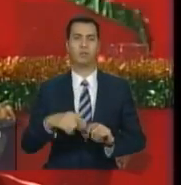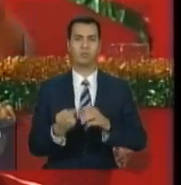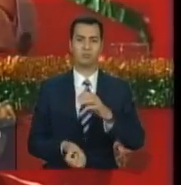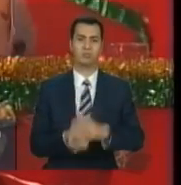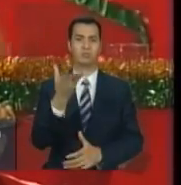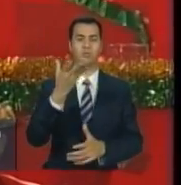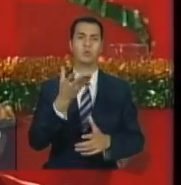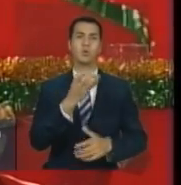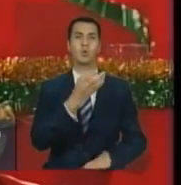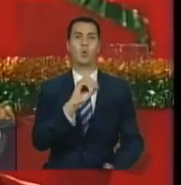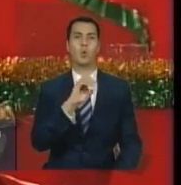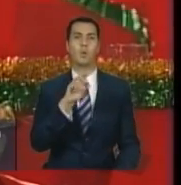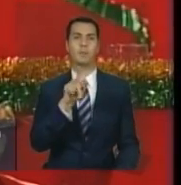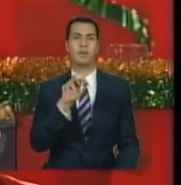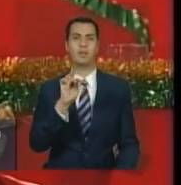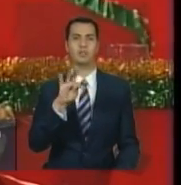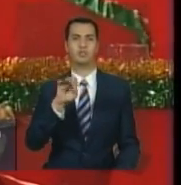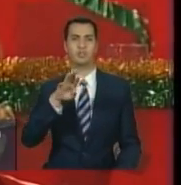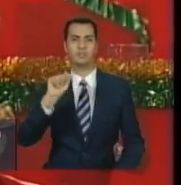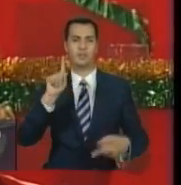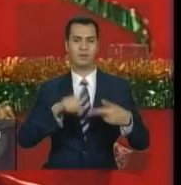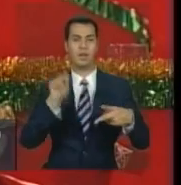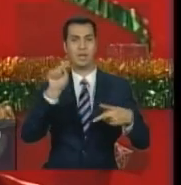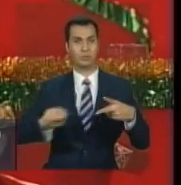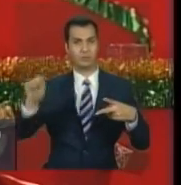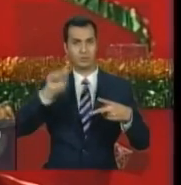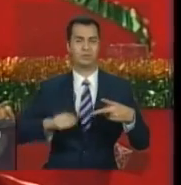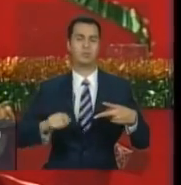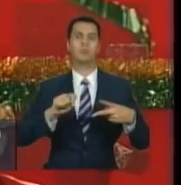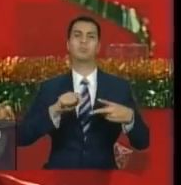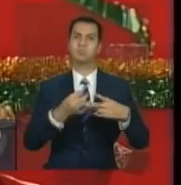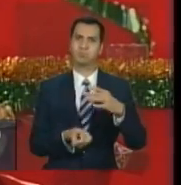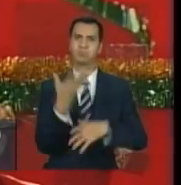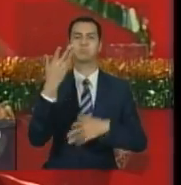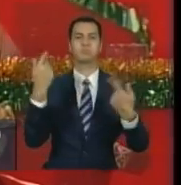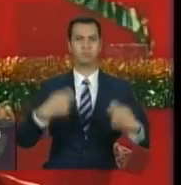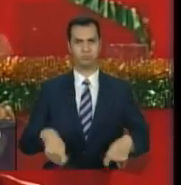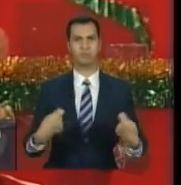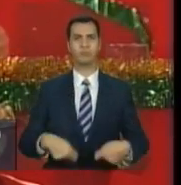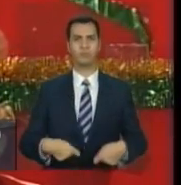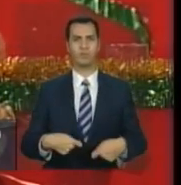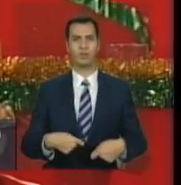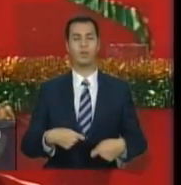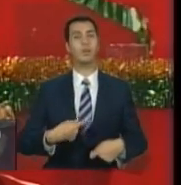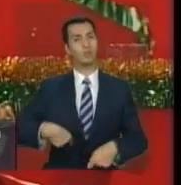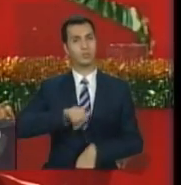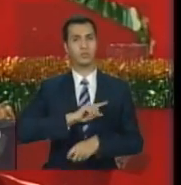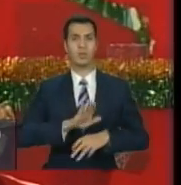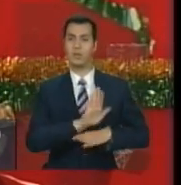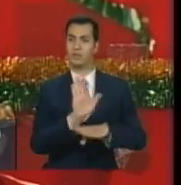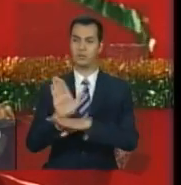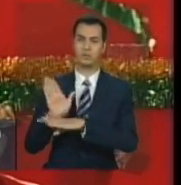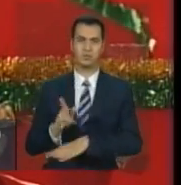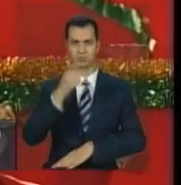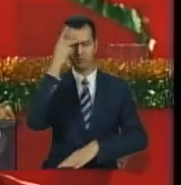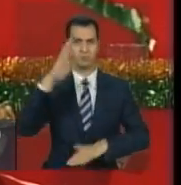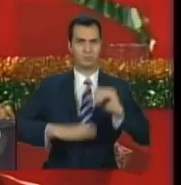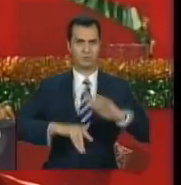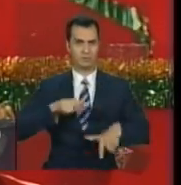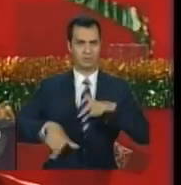construir associações, é garantir que os catadores tenham